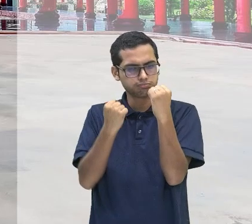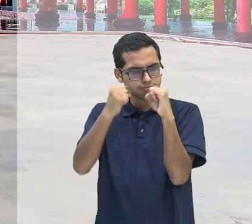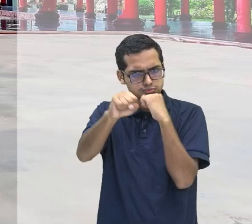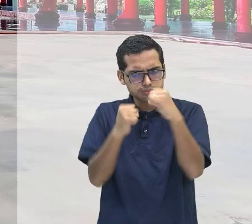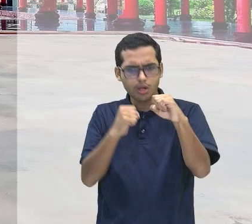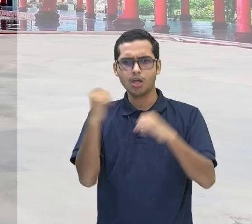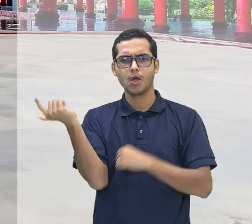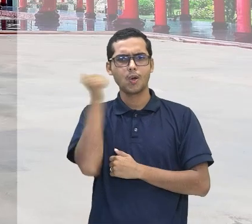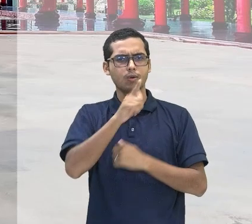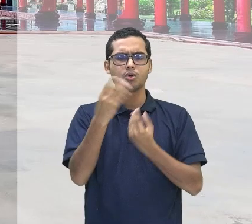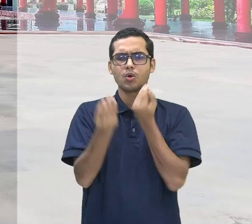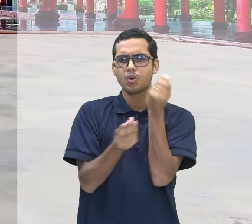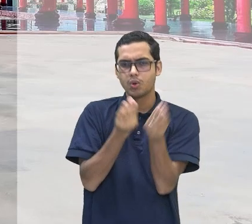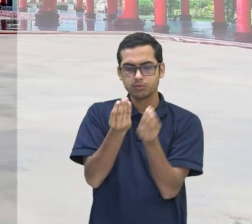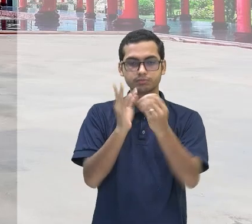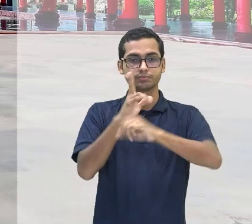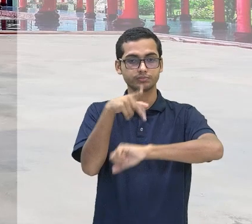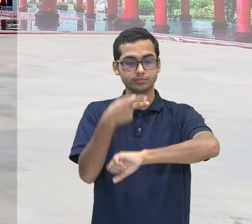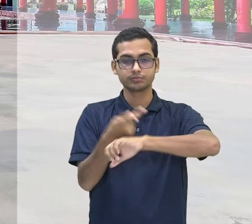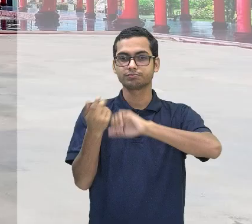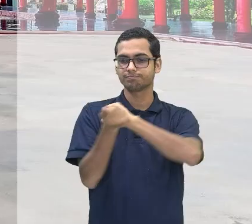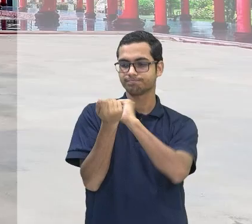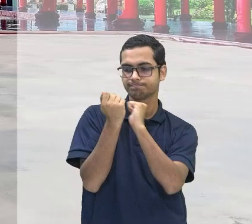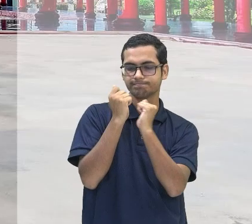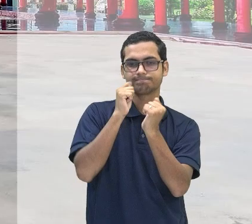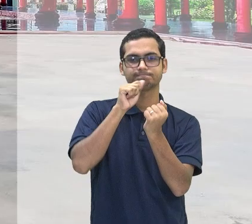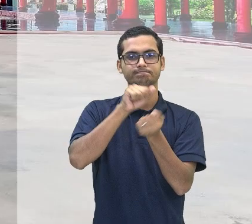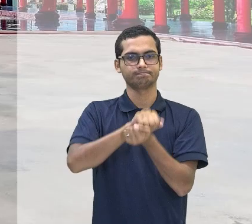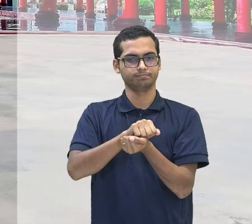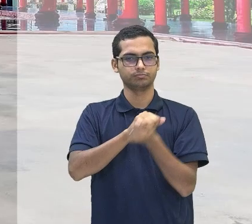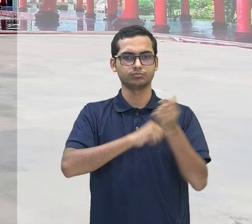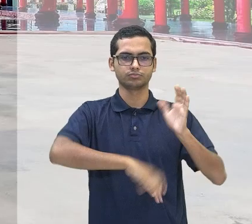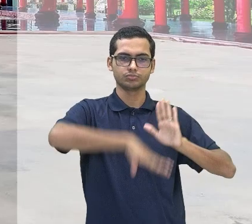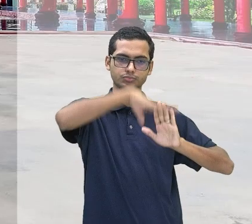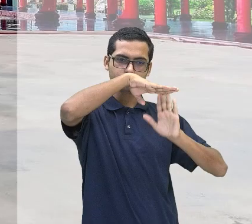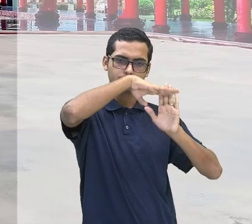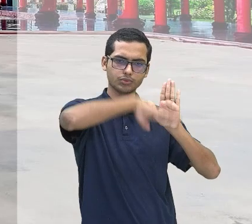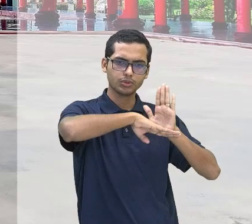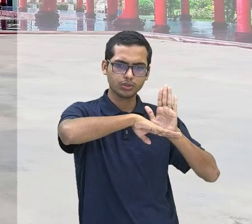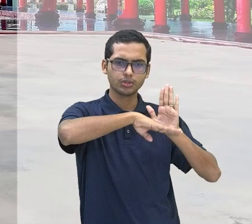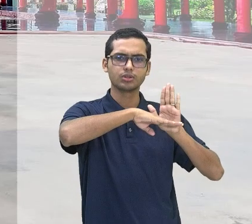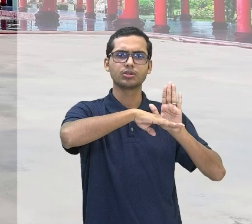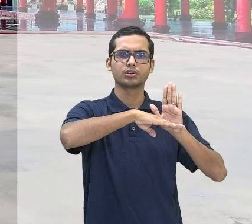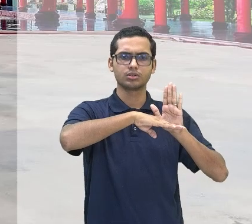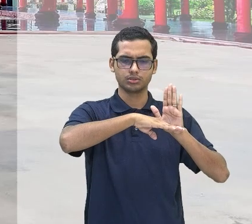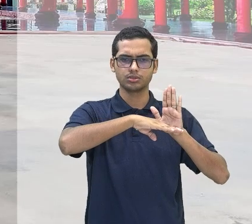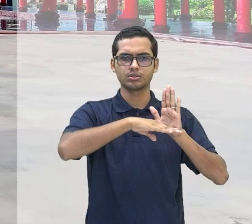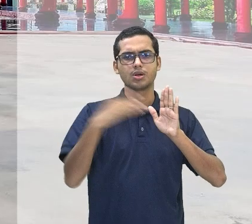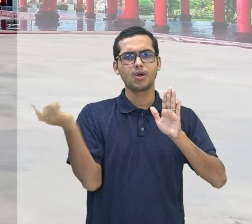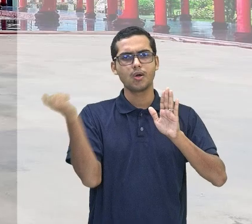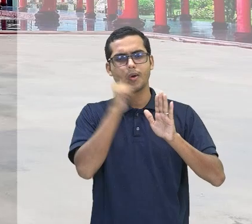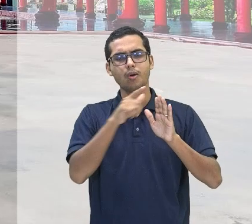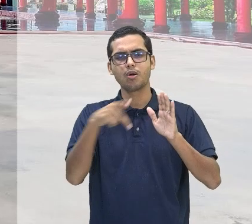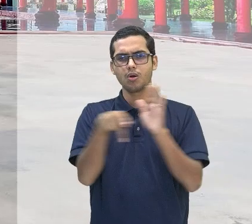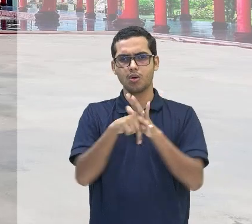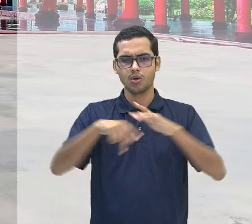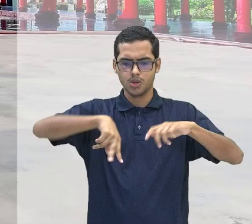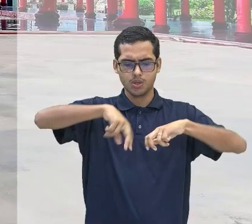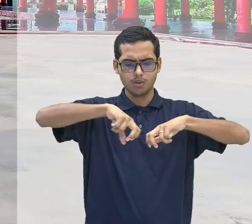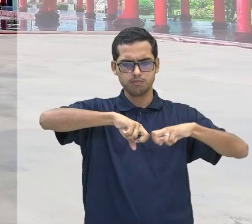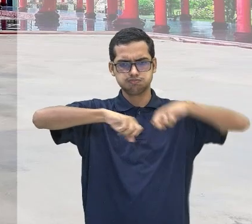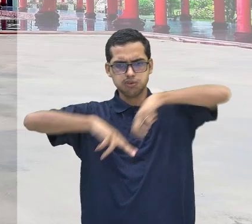fez nessa época? Ele acabou adaptando uma dieta específica também para essa luta mais ao solo. E